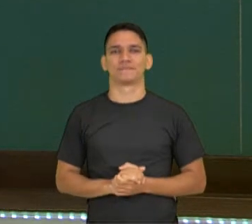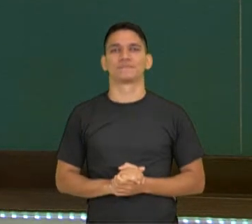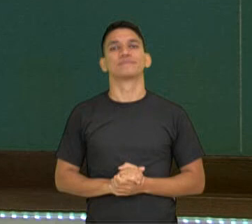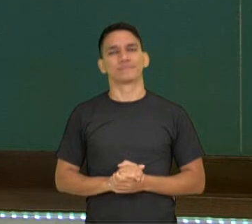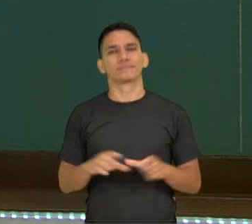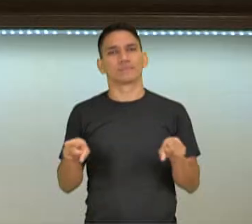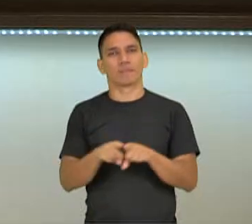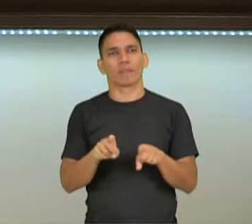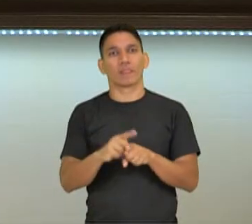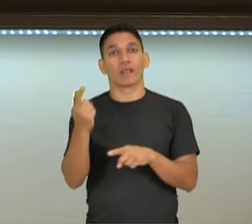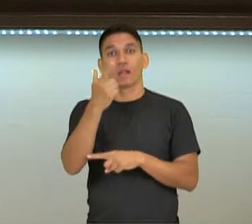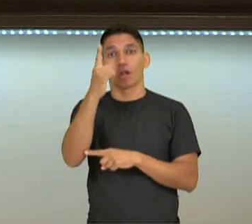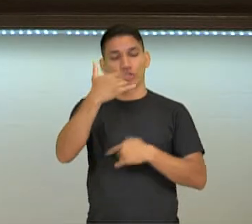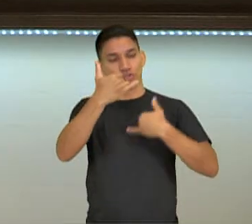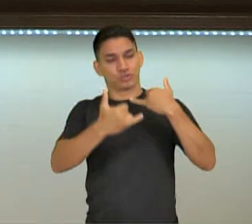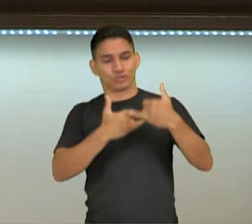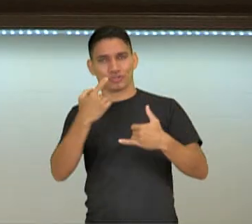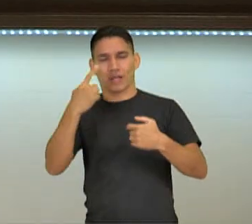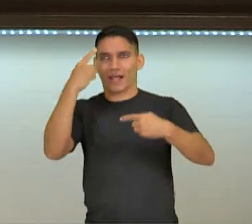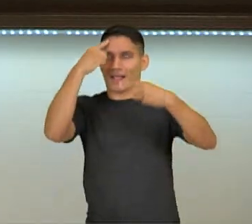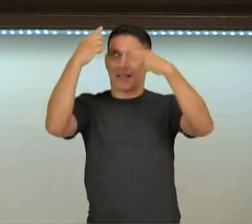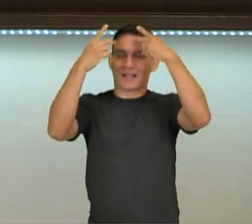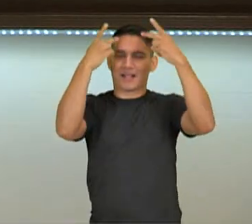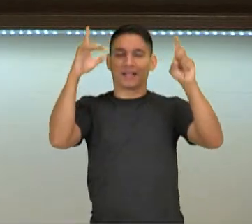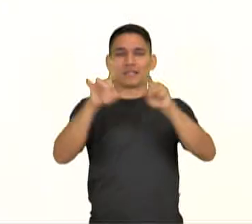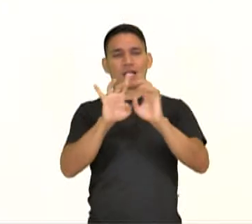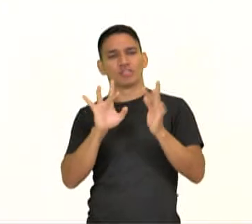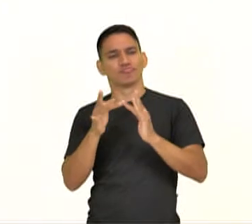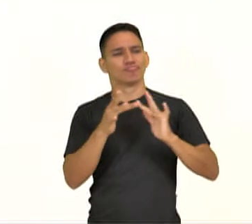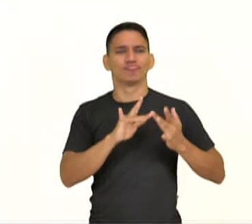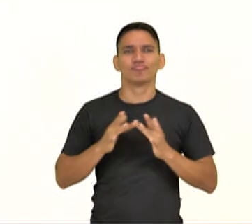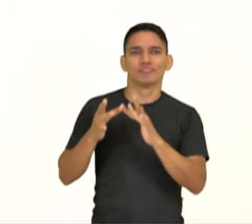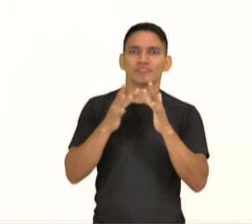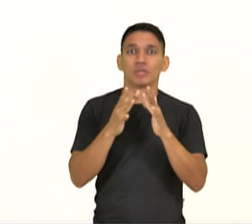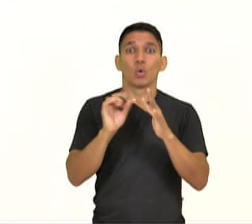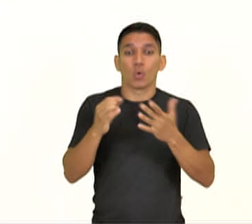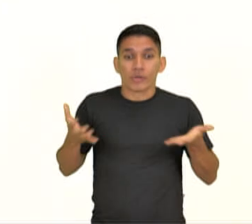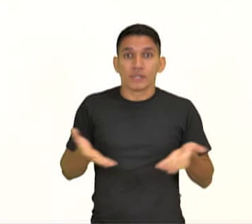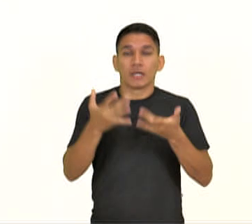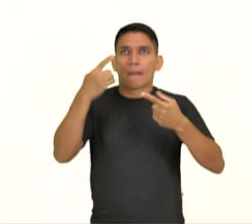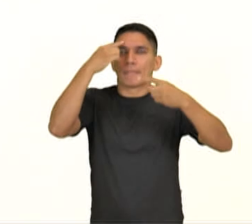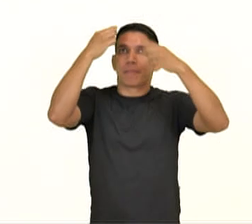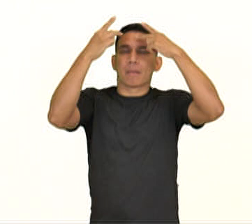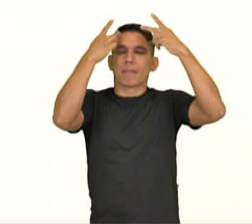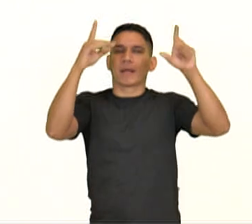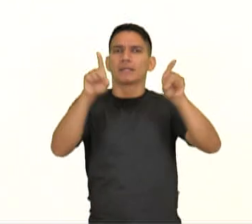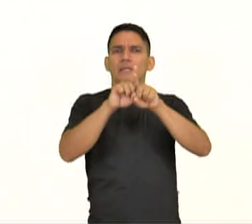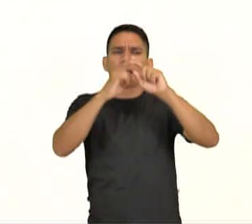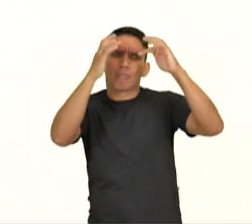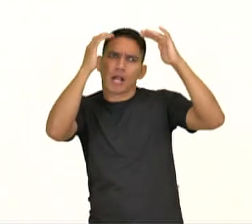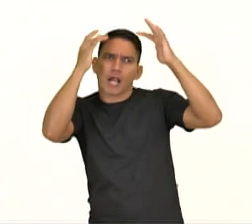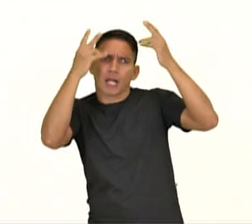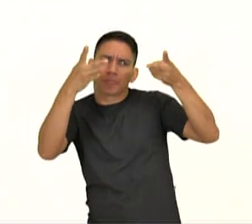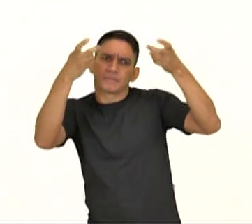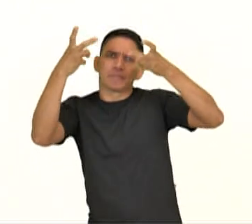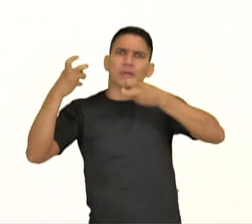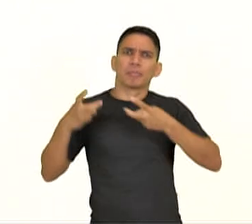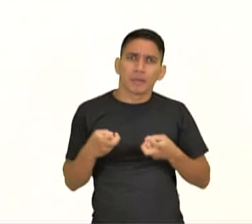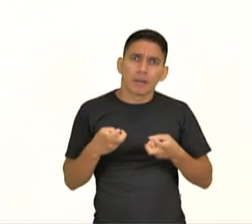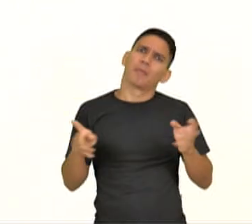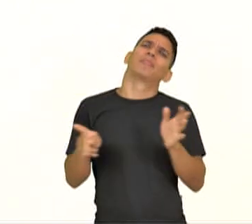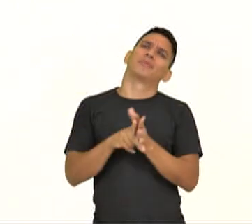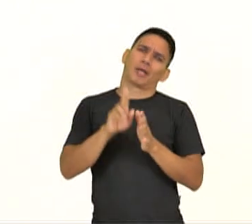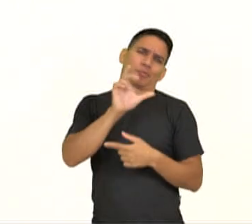Temos também os jogos de criatividade e sintonia, que estimulam a criatividade e a intuição, o próprio nome já diz. E é um momento